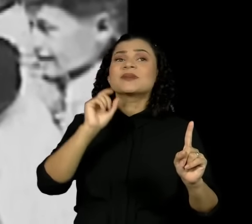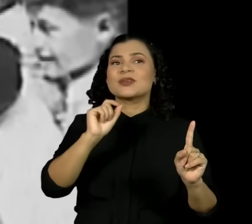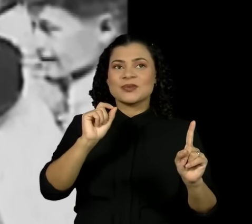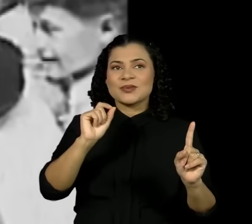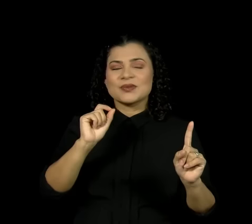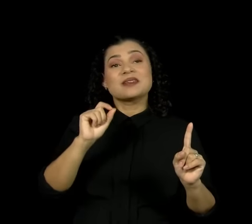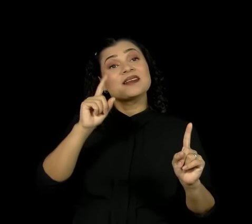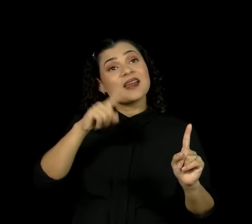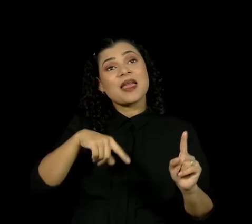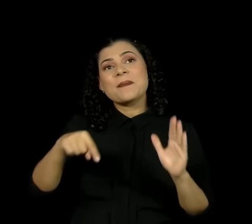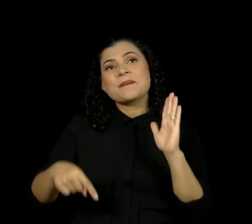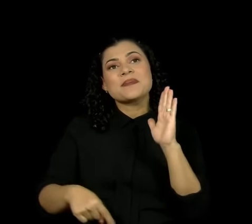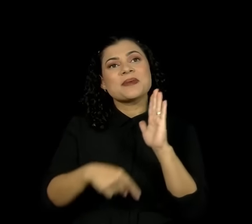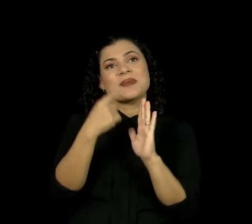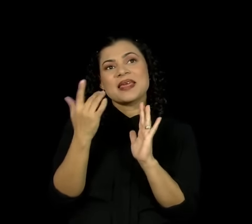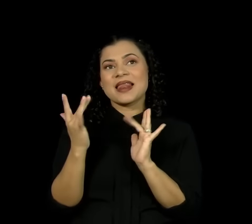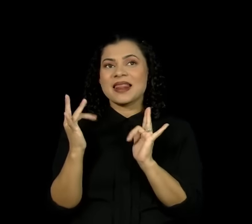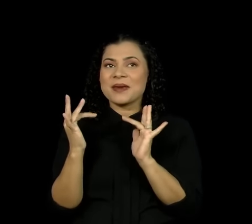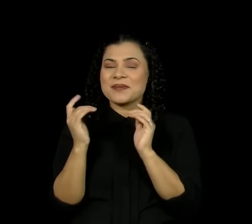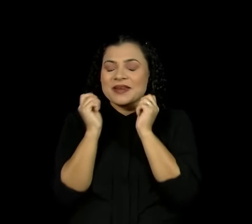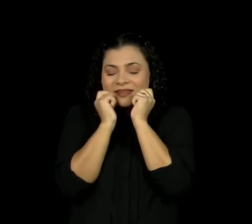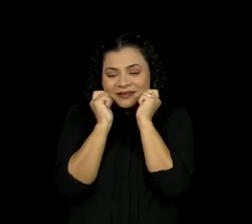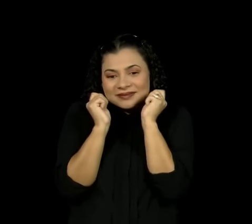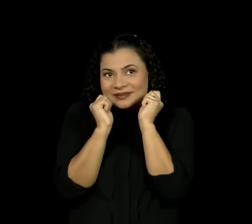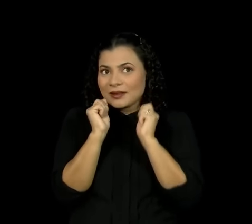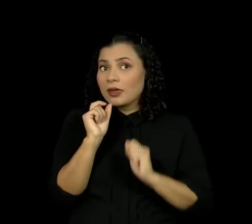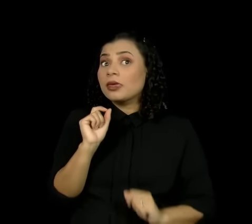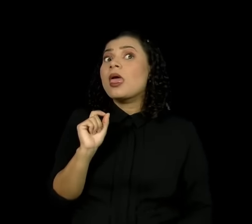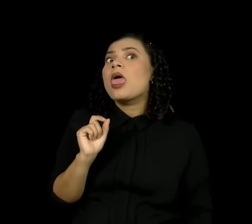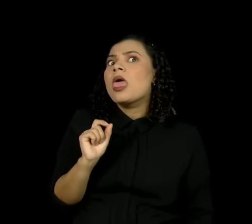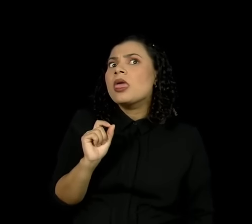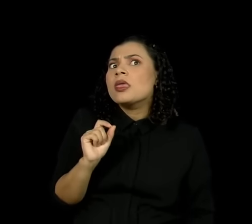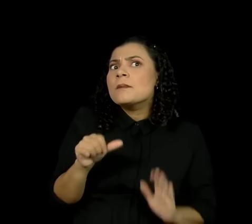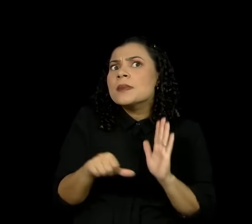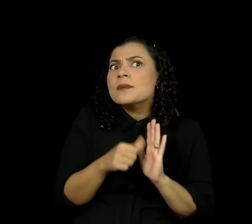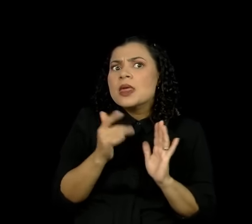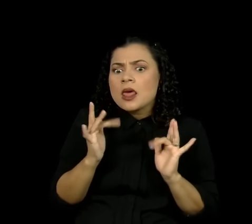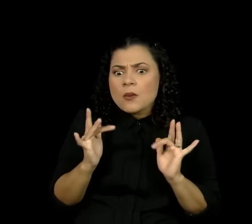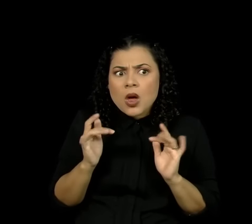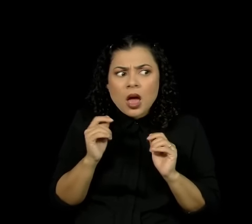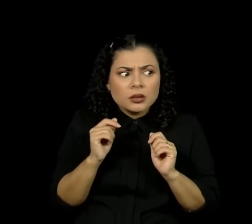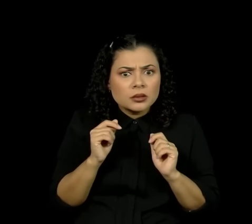a sua primeira namorada. Quem será?